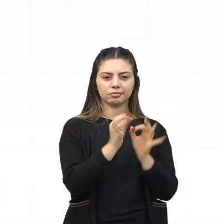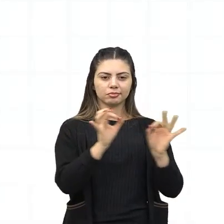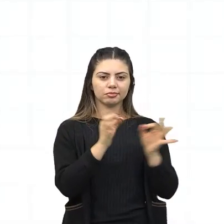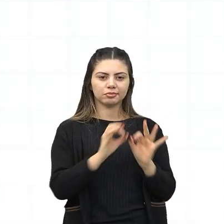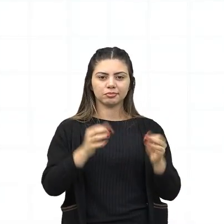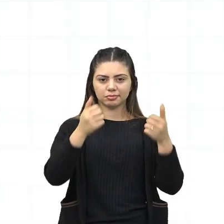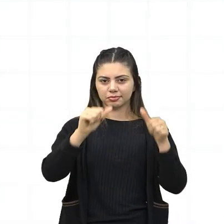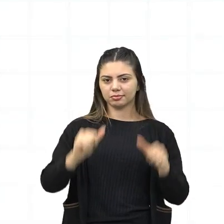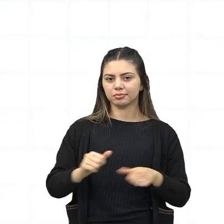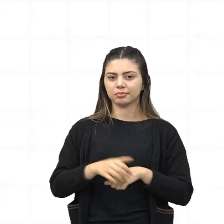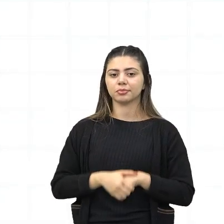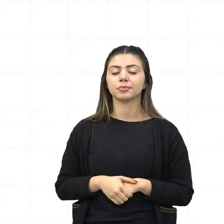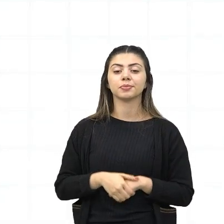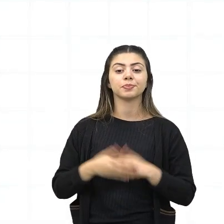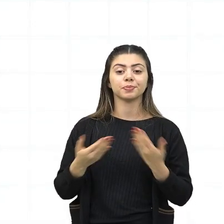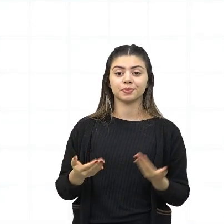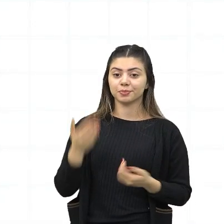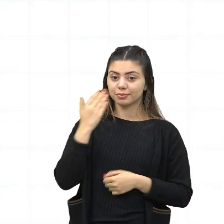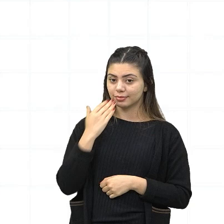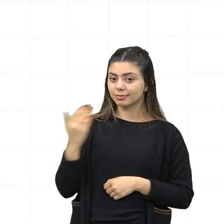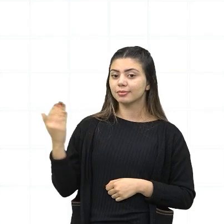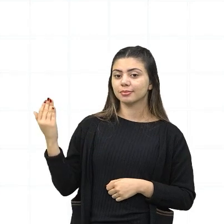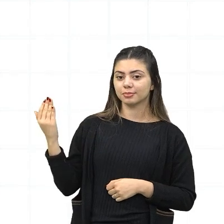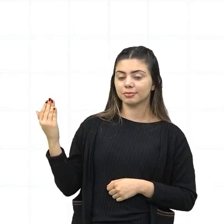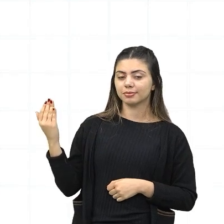lá? Então, olha só.